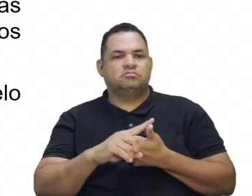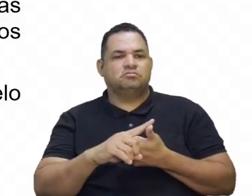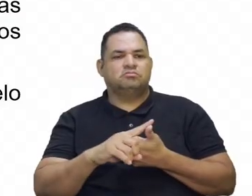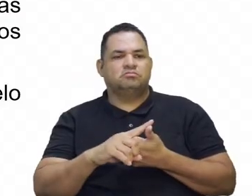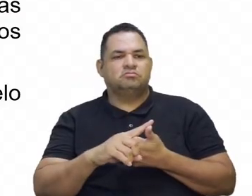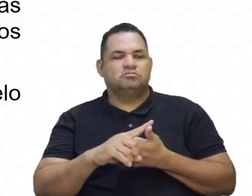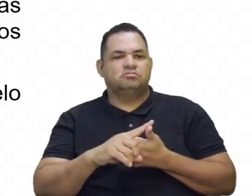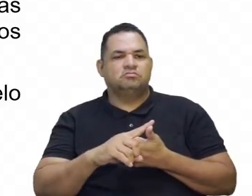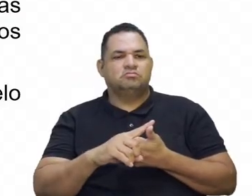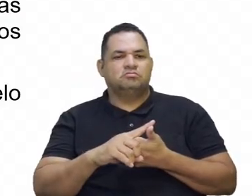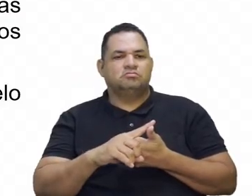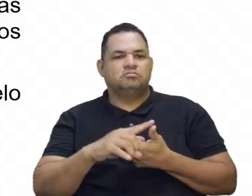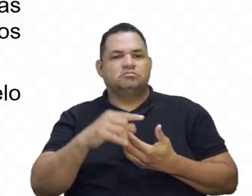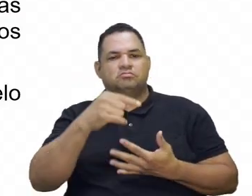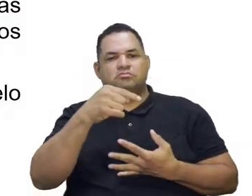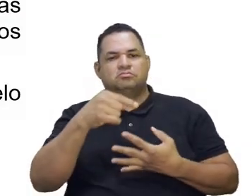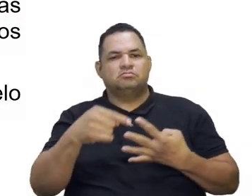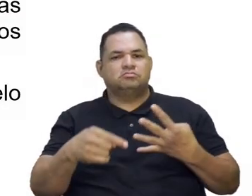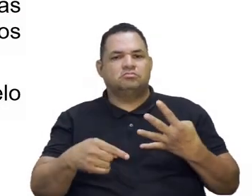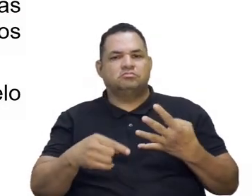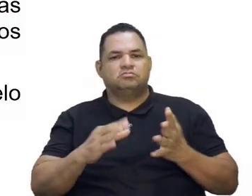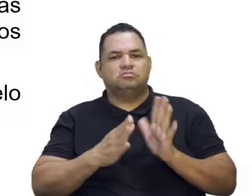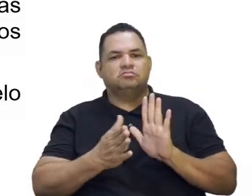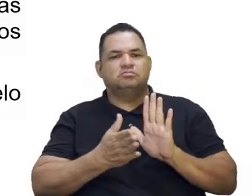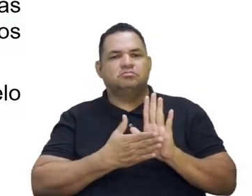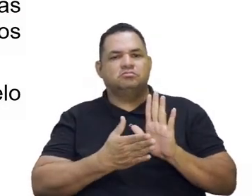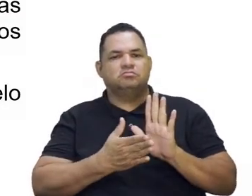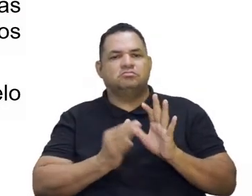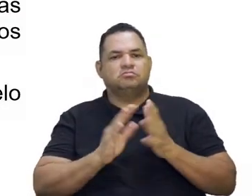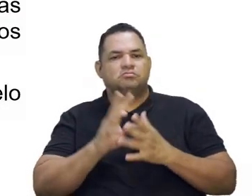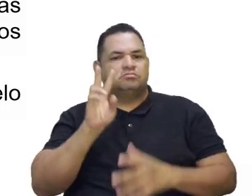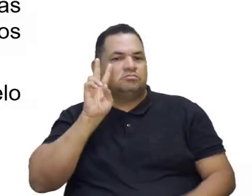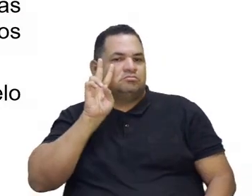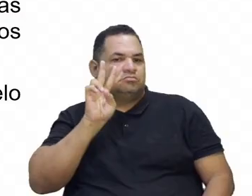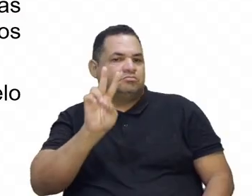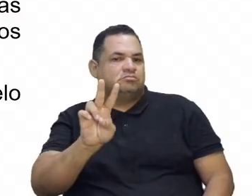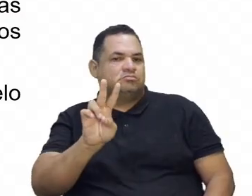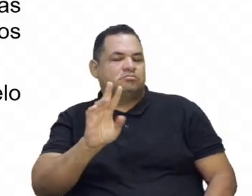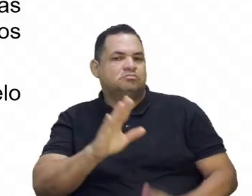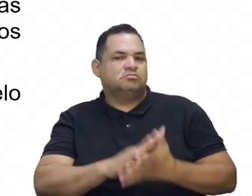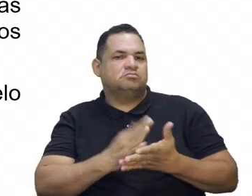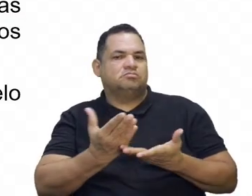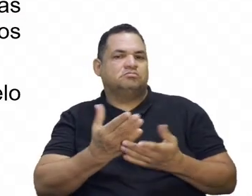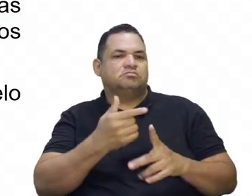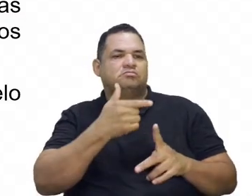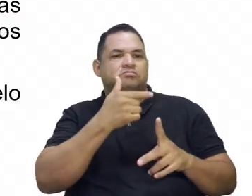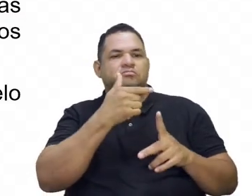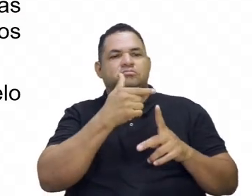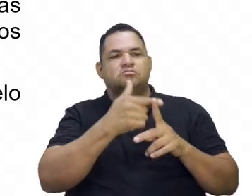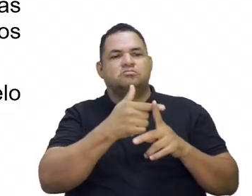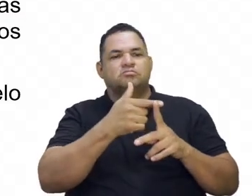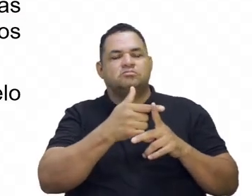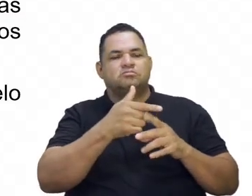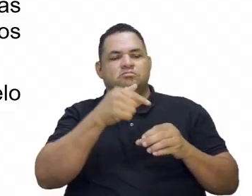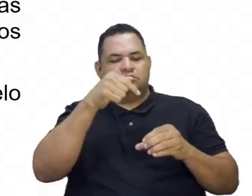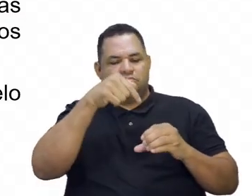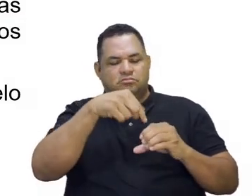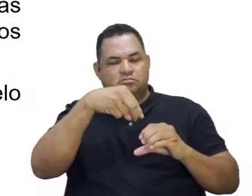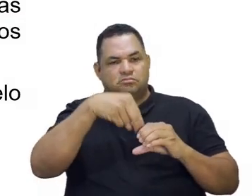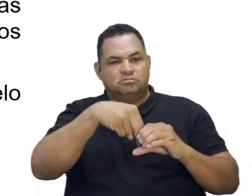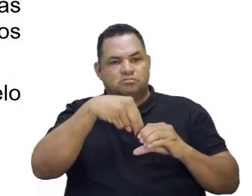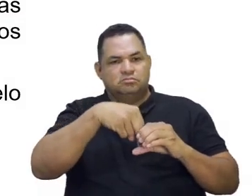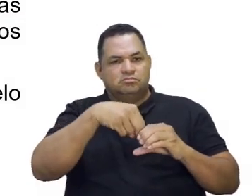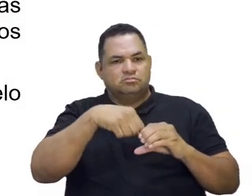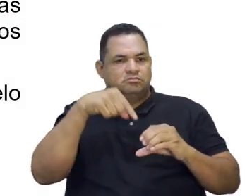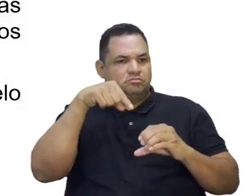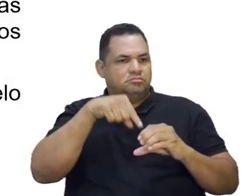A. Todos os modelos previram a presença de cargas positivas no núcleo do átomo, né? No